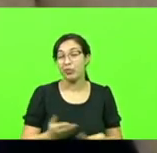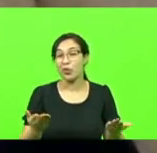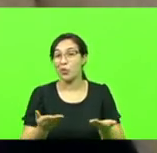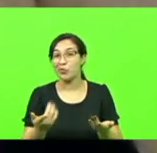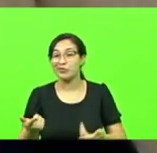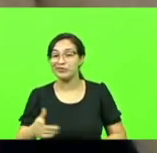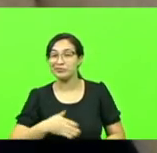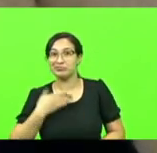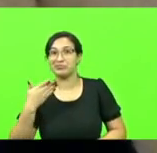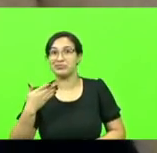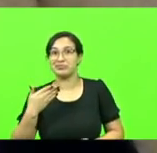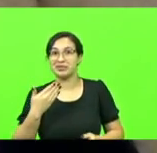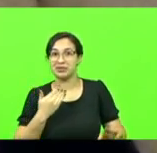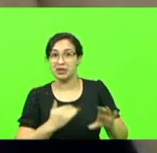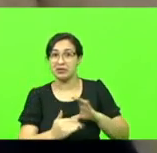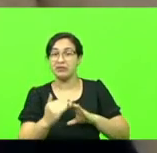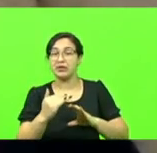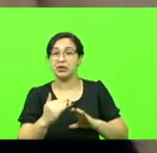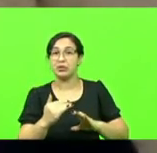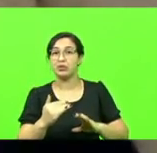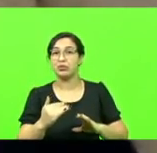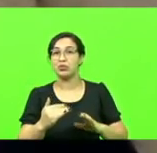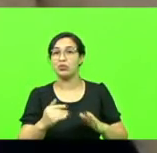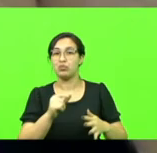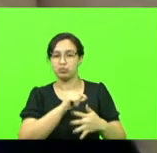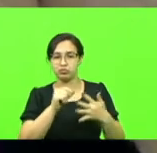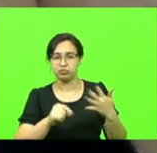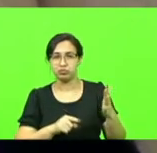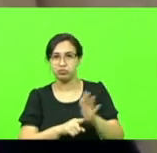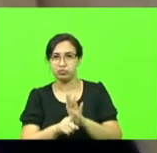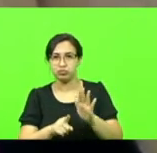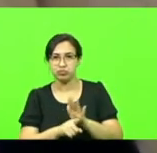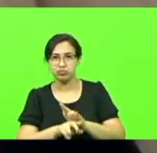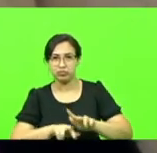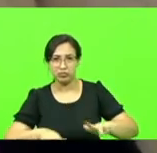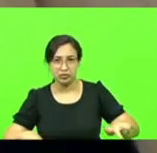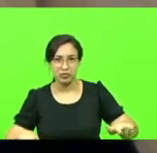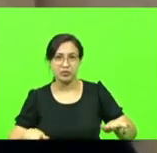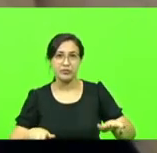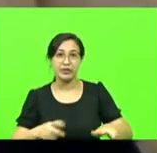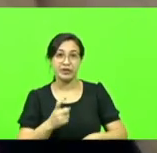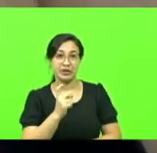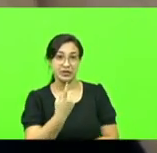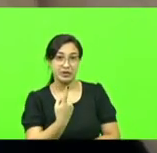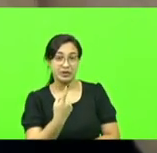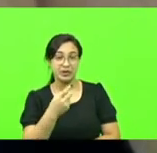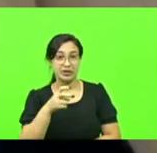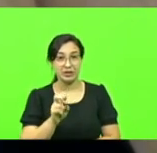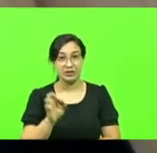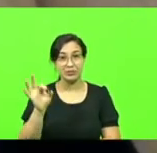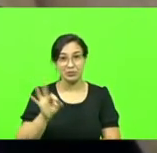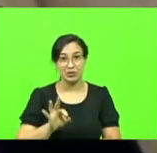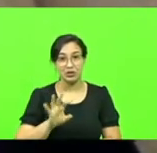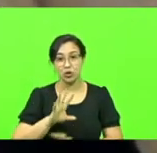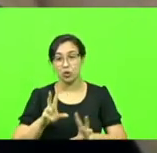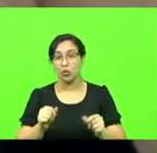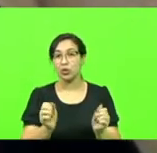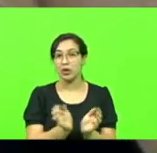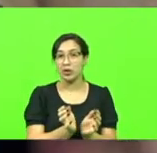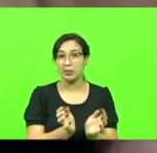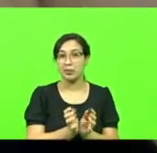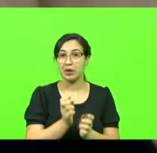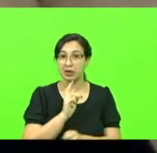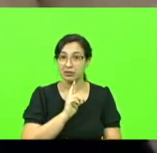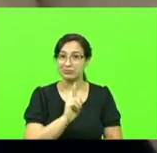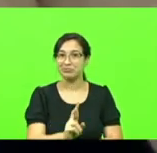mandei um questionário em cima da hora para as diretoras e 15% das APAEs do Estado de Santa Catarina responderam para mim, um instante assim. E